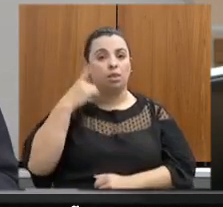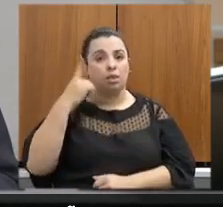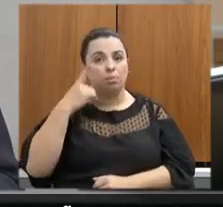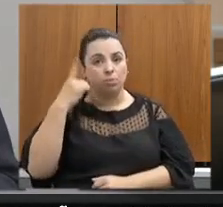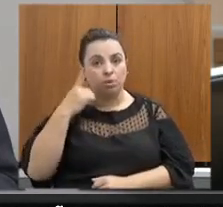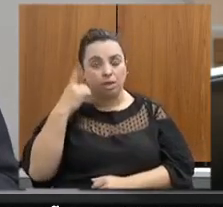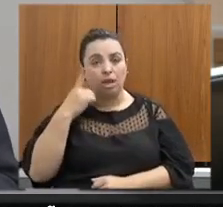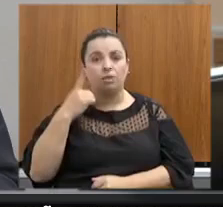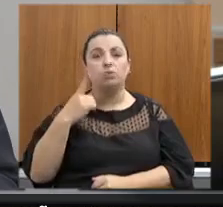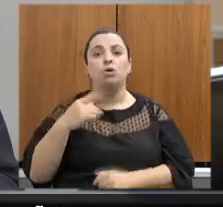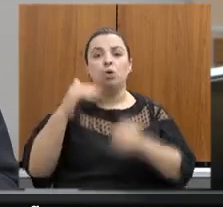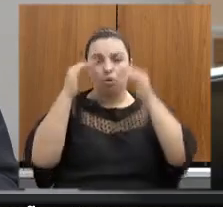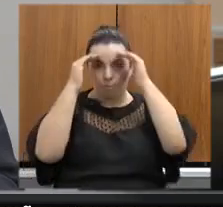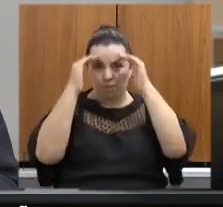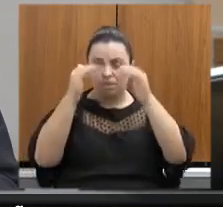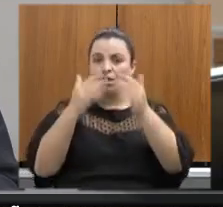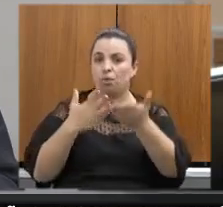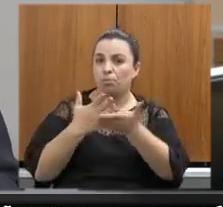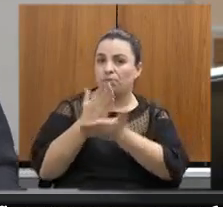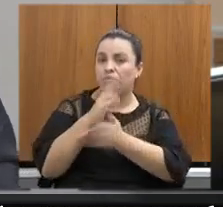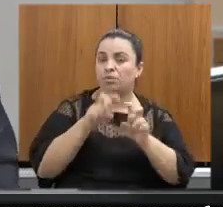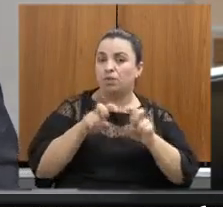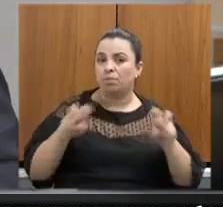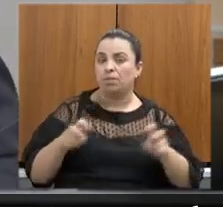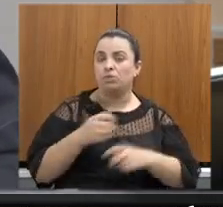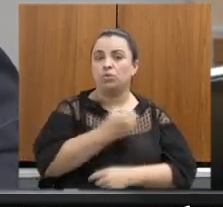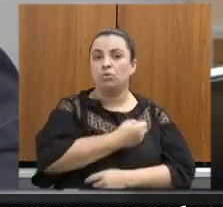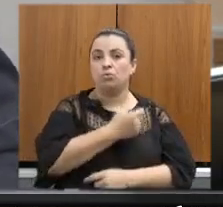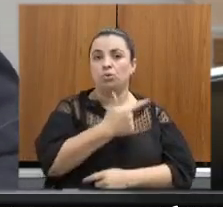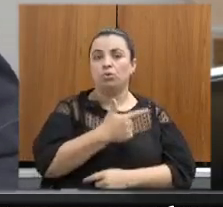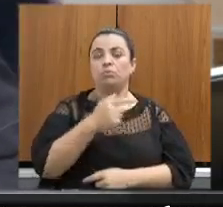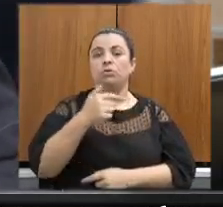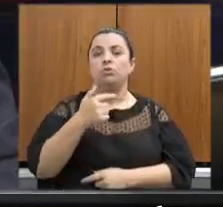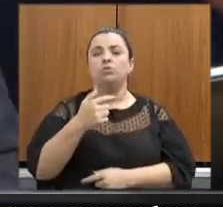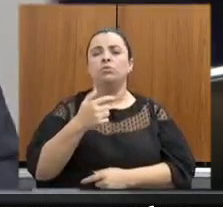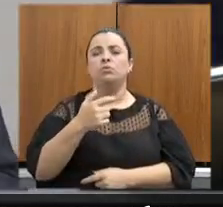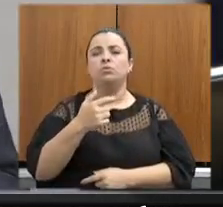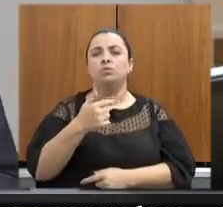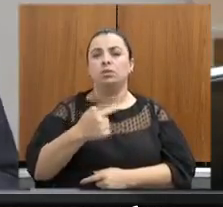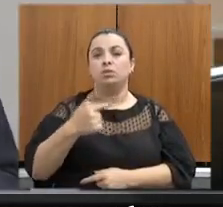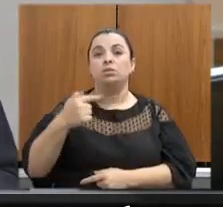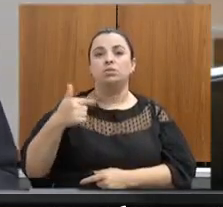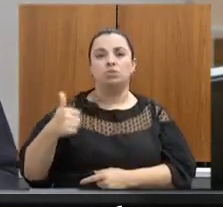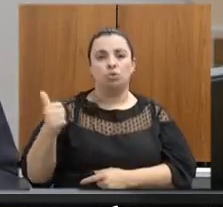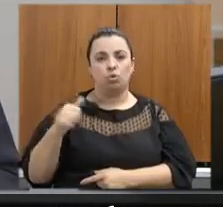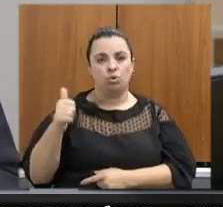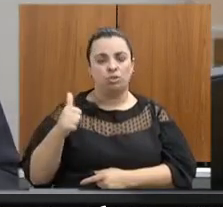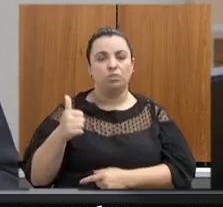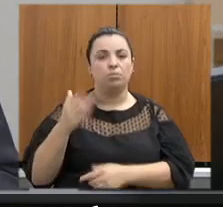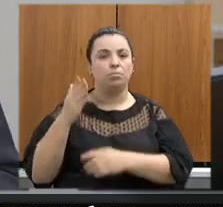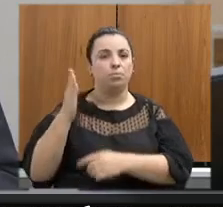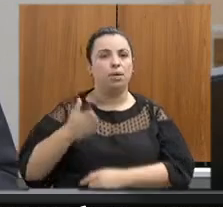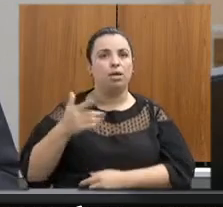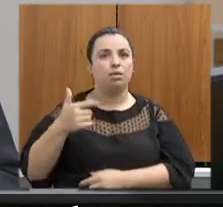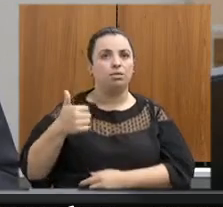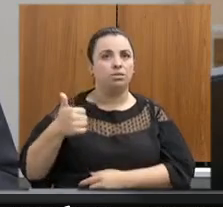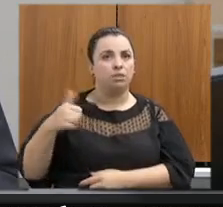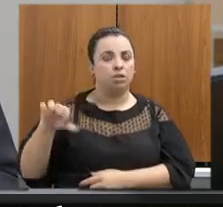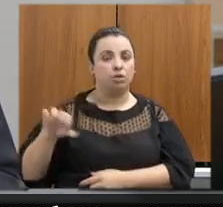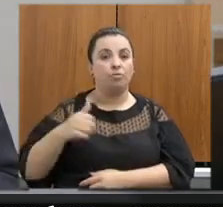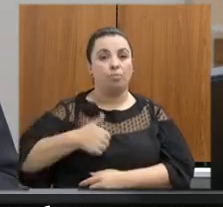no termo da deliberação da mesa número 2.711, de 2019, na seguinte ordem. Primeiro, presidente da reunião.